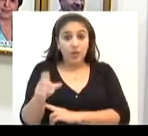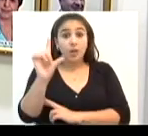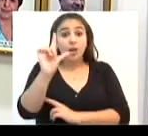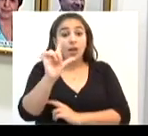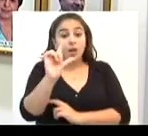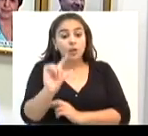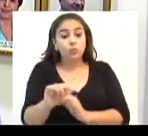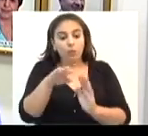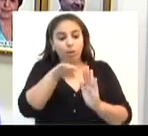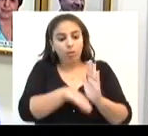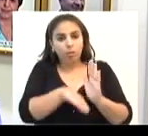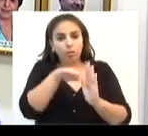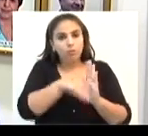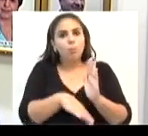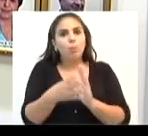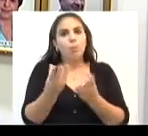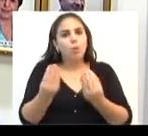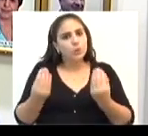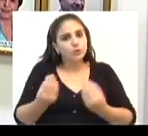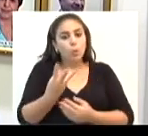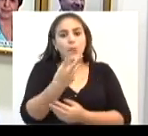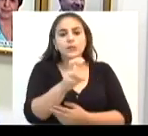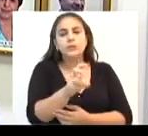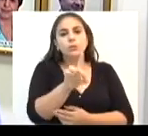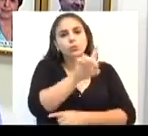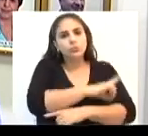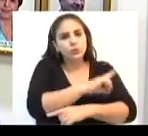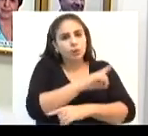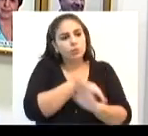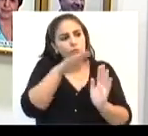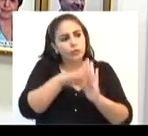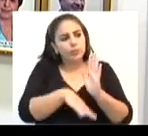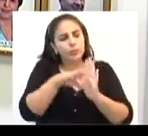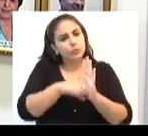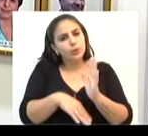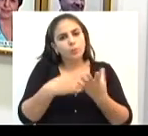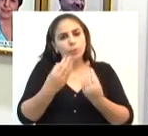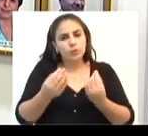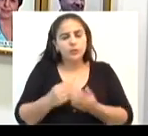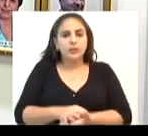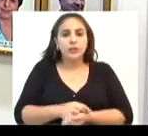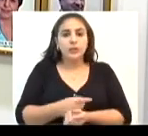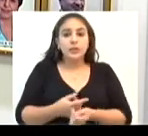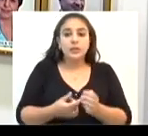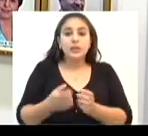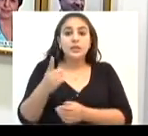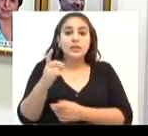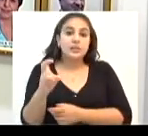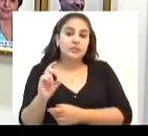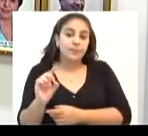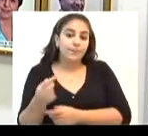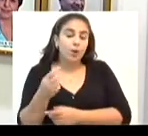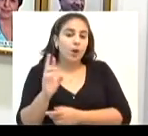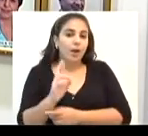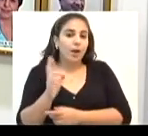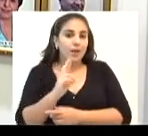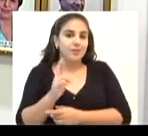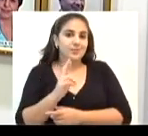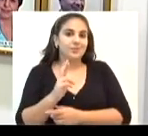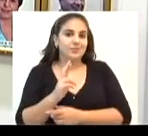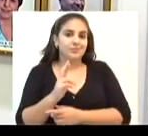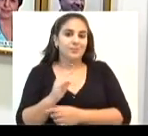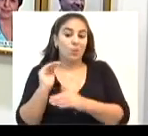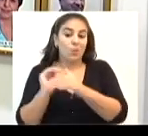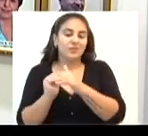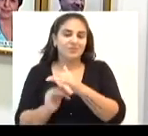pela metade, então já é algum número significativo que certamente vai passar de 15 mil reais, só nesse item.